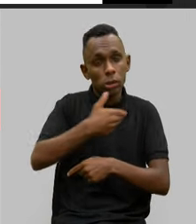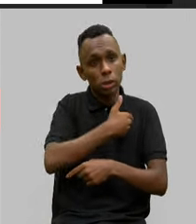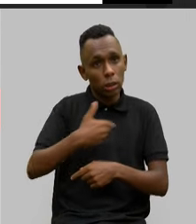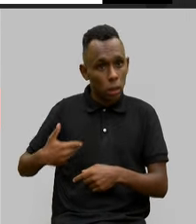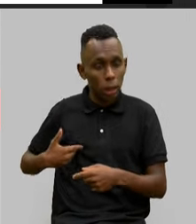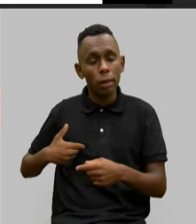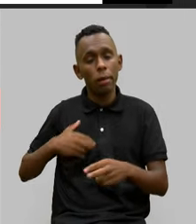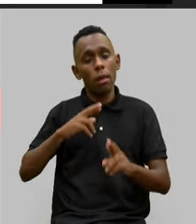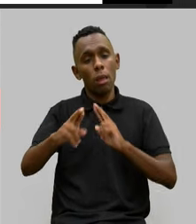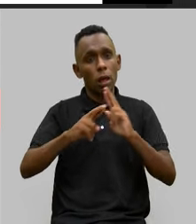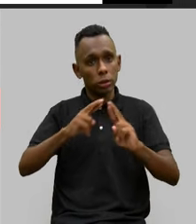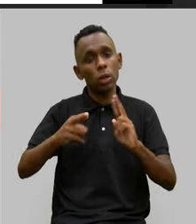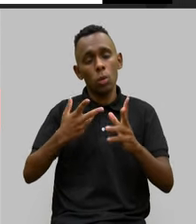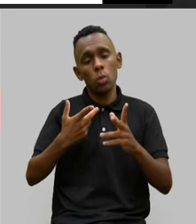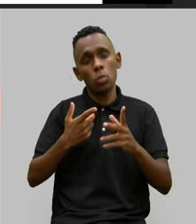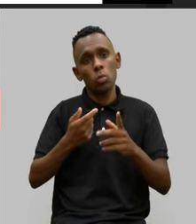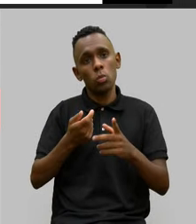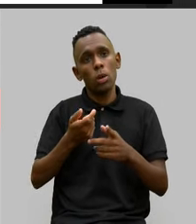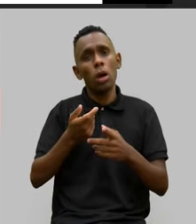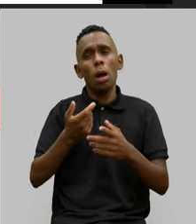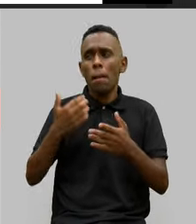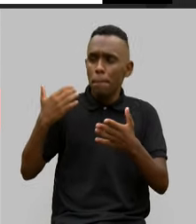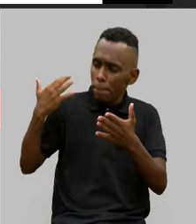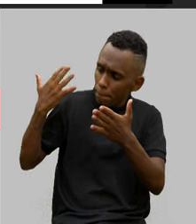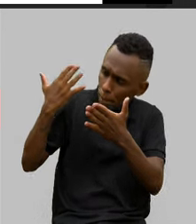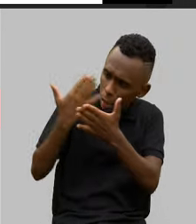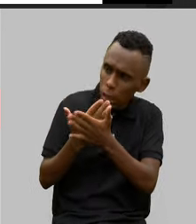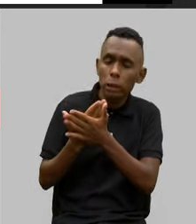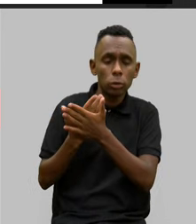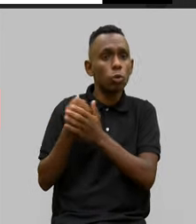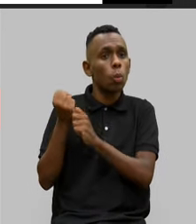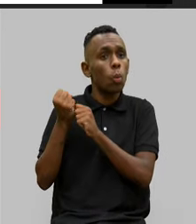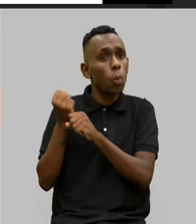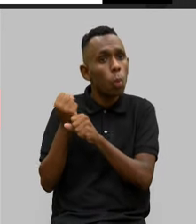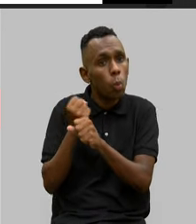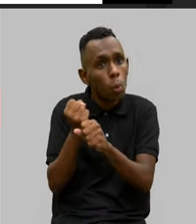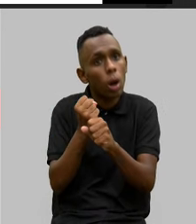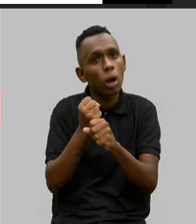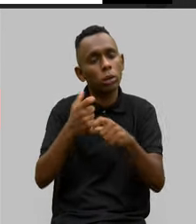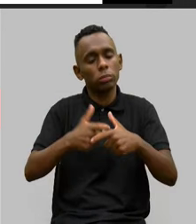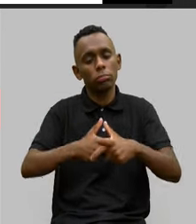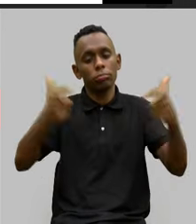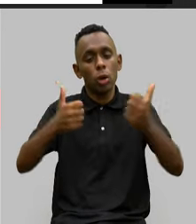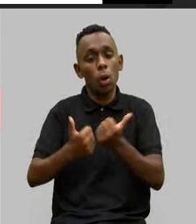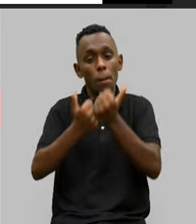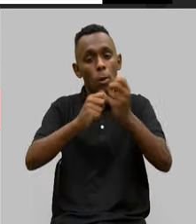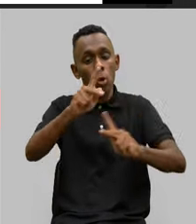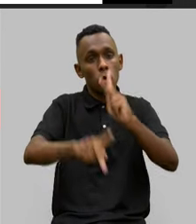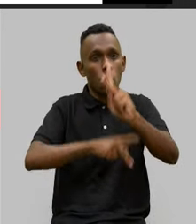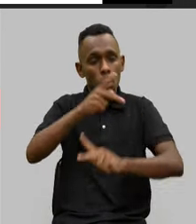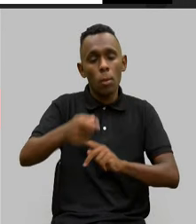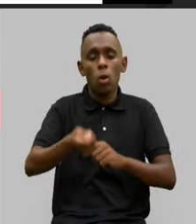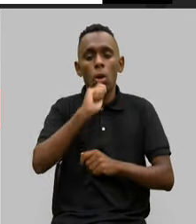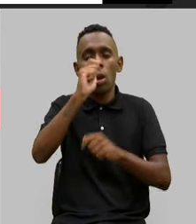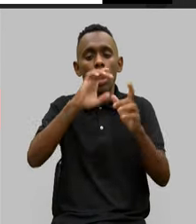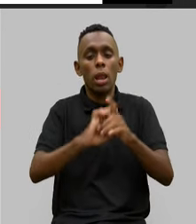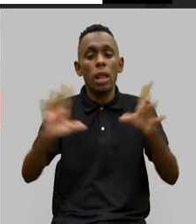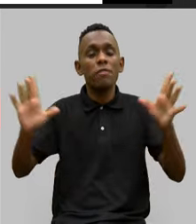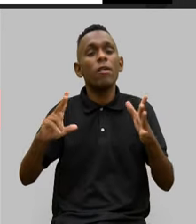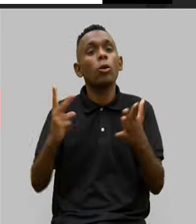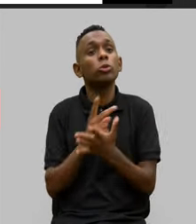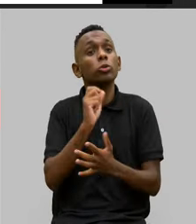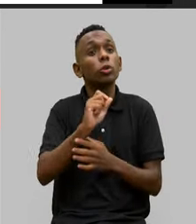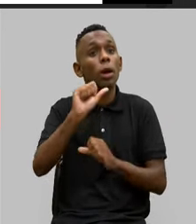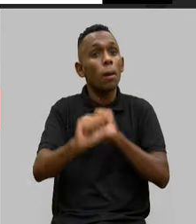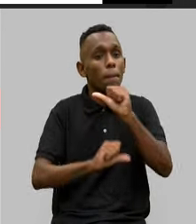drogas no entanto nas últimas décadas especialmente com eh crescente apoio público à legalização da maconha ocorre uma